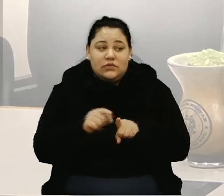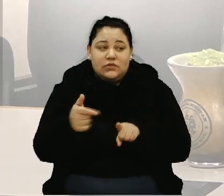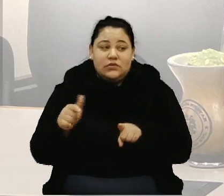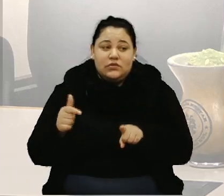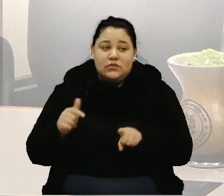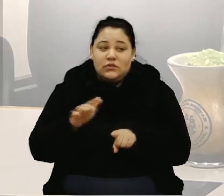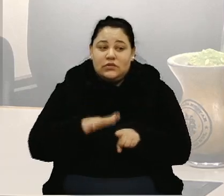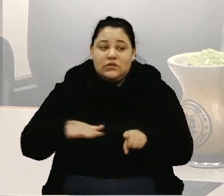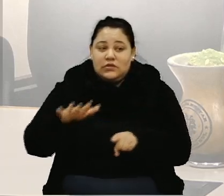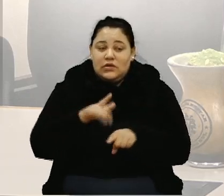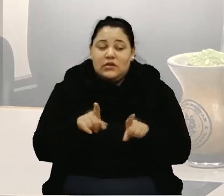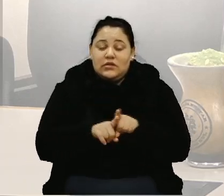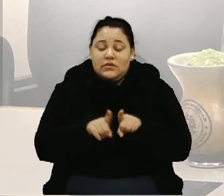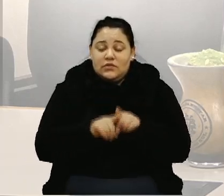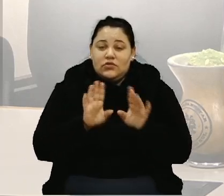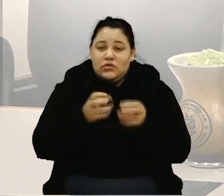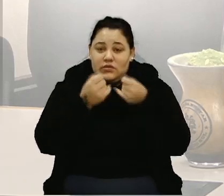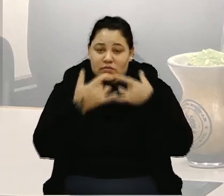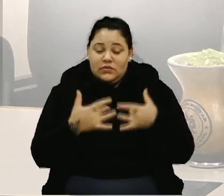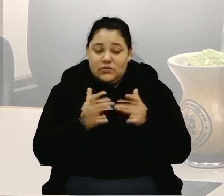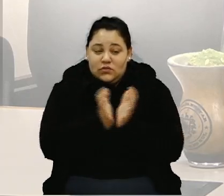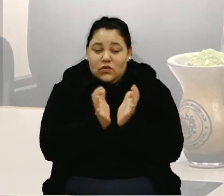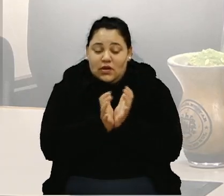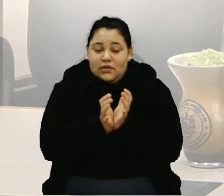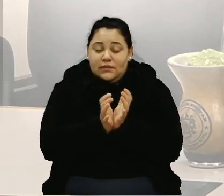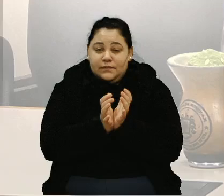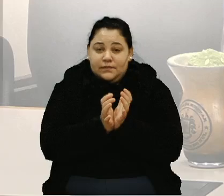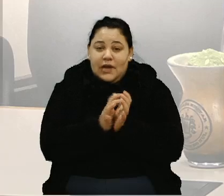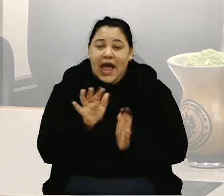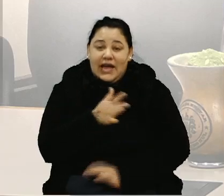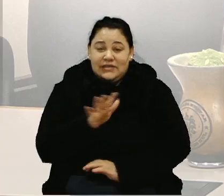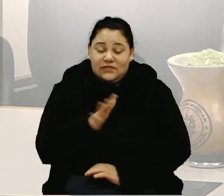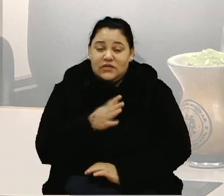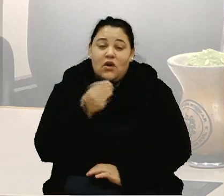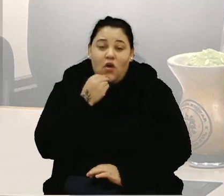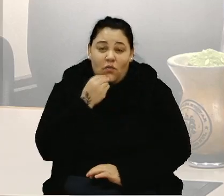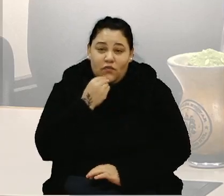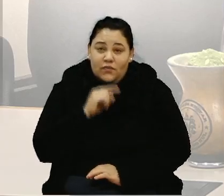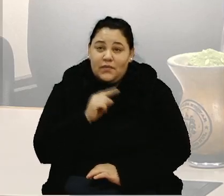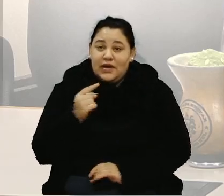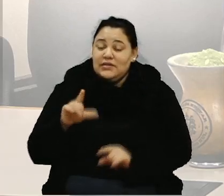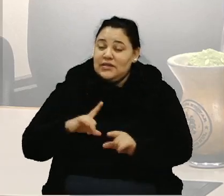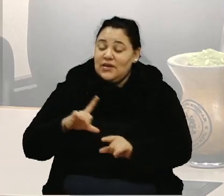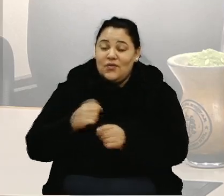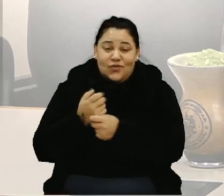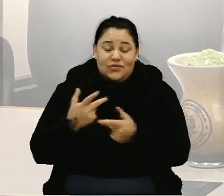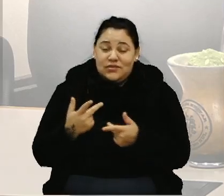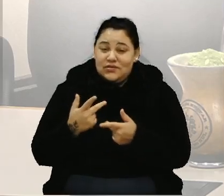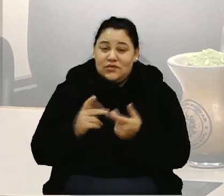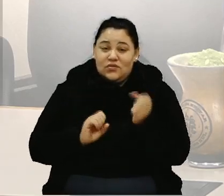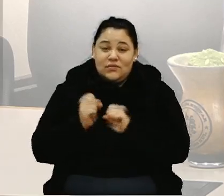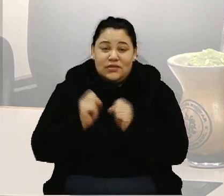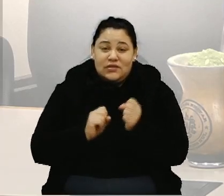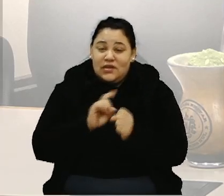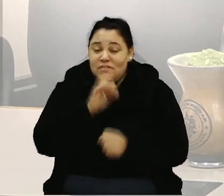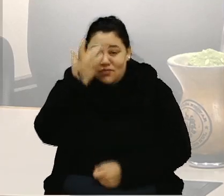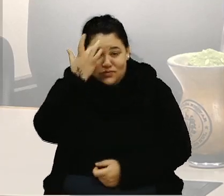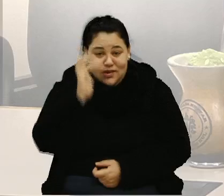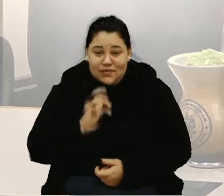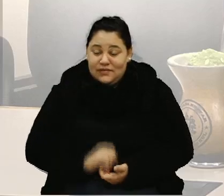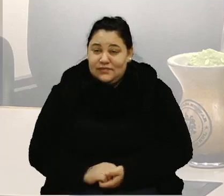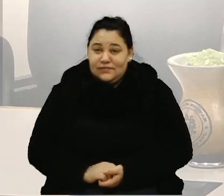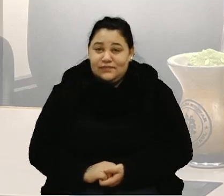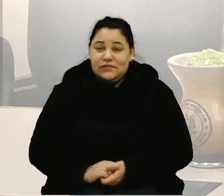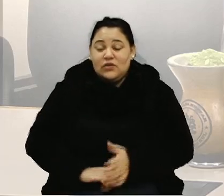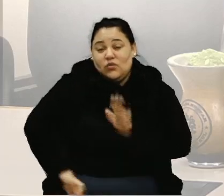dessa situação aí, estava comentando com os colegas aqui, né? Por vezes sim, por óbvio, mas tem situações que o empresário nem sabe desse tipo de situação, né? Um crime